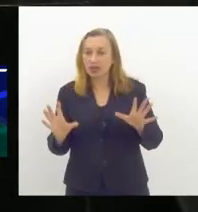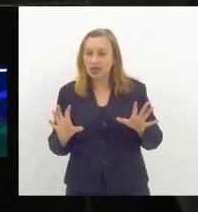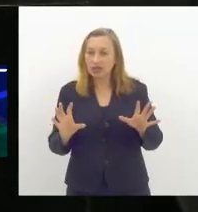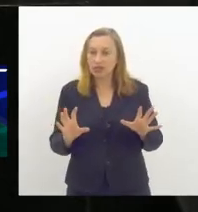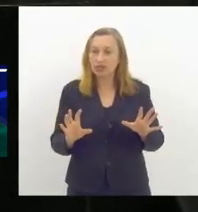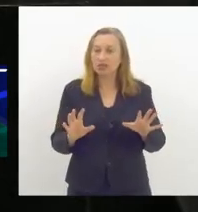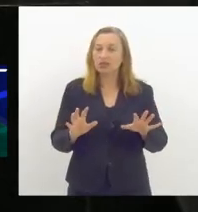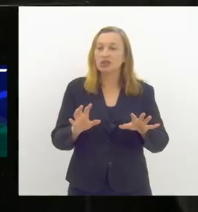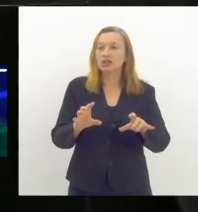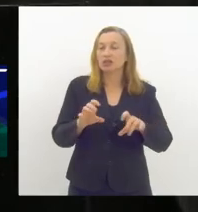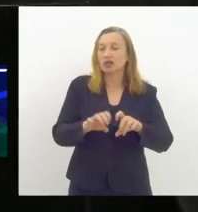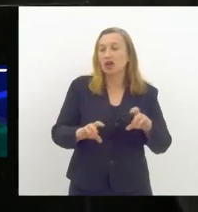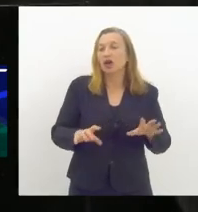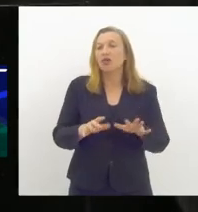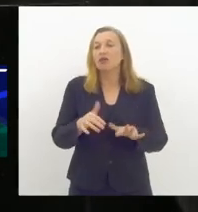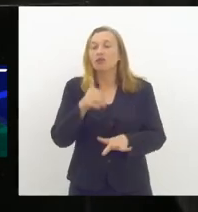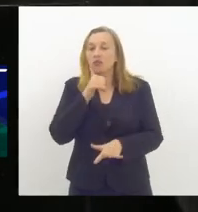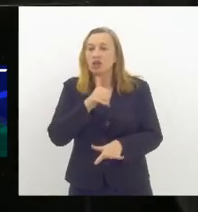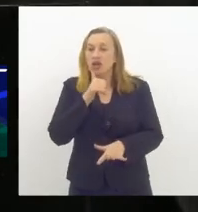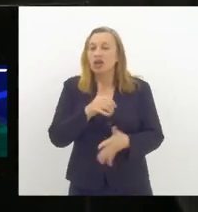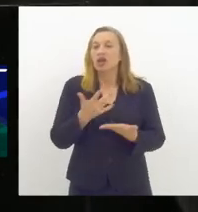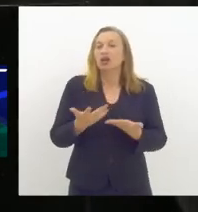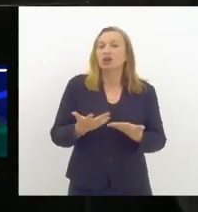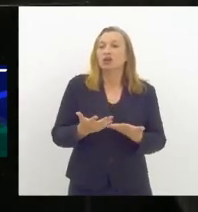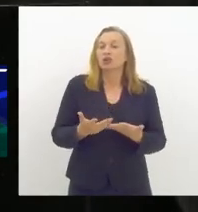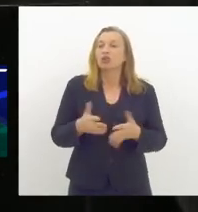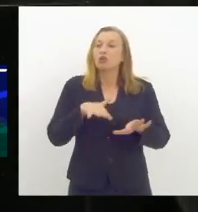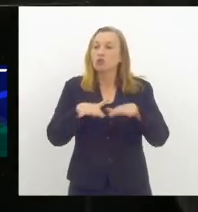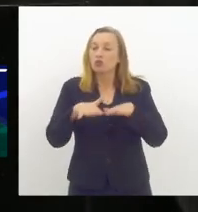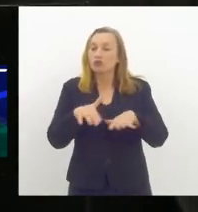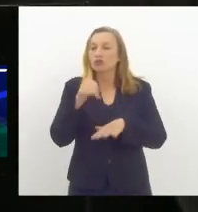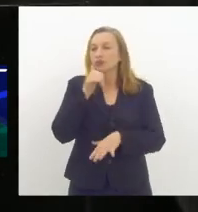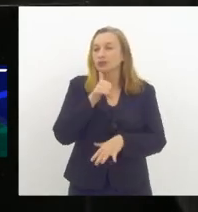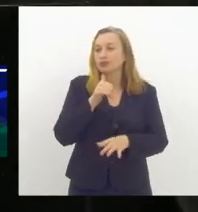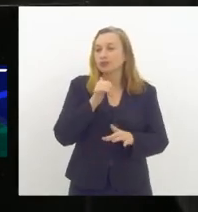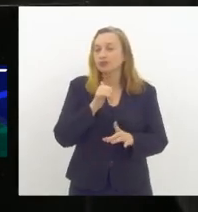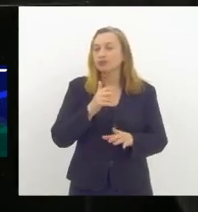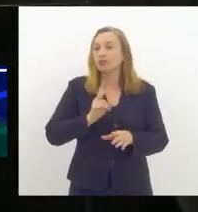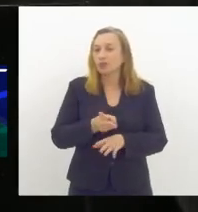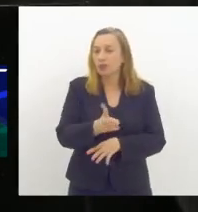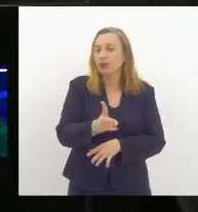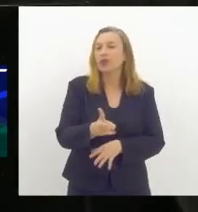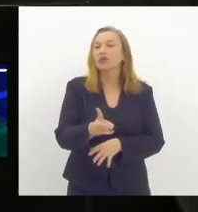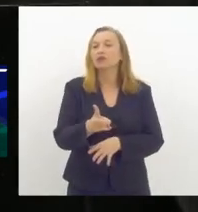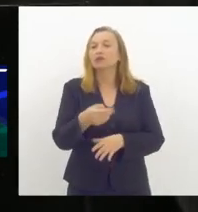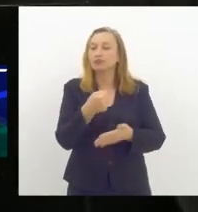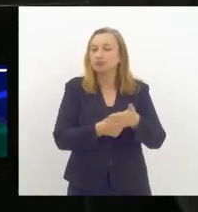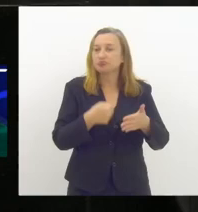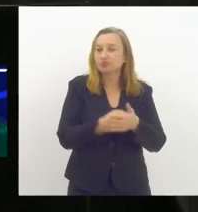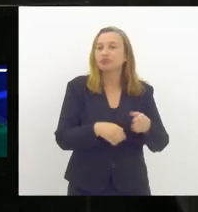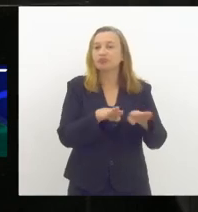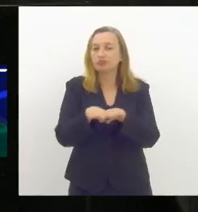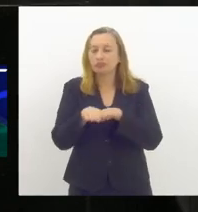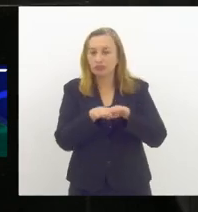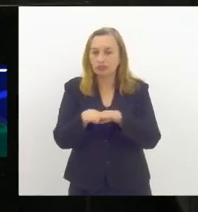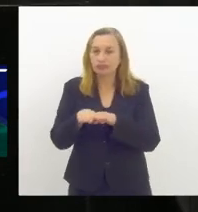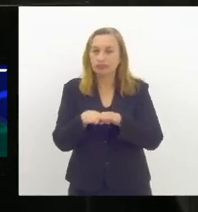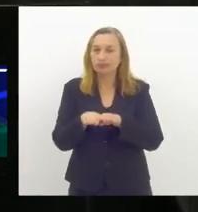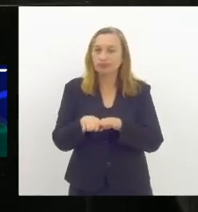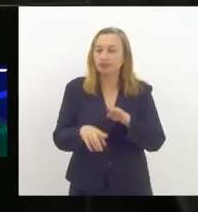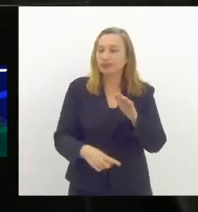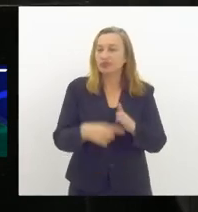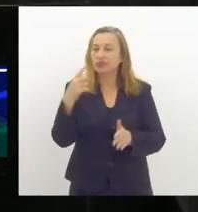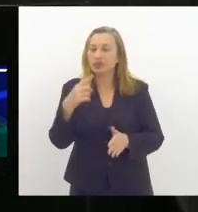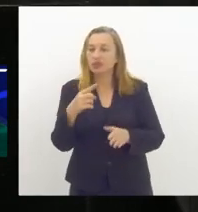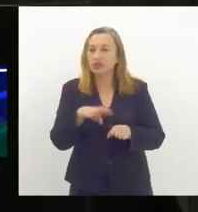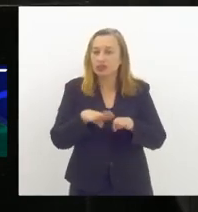sexual feminina atualmente o movimento feminista continua lutando pela igualdade uma